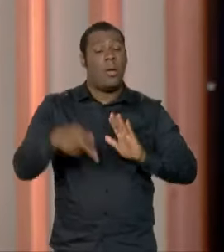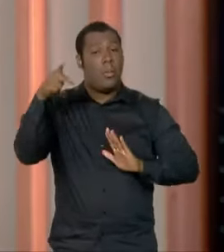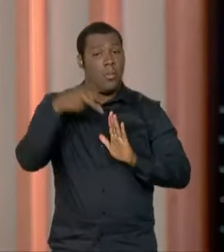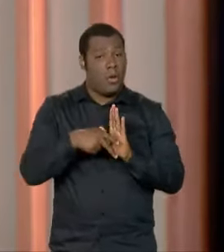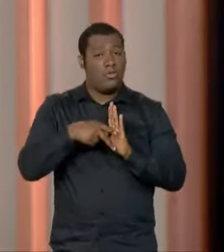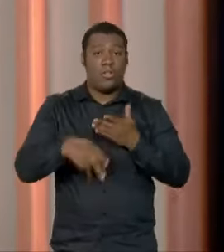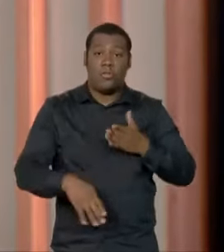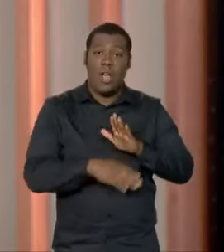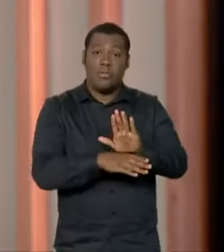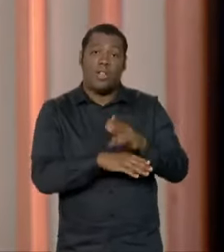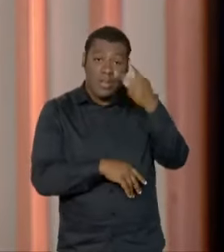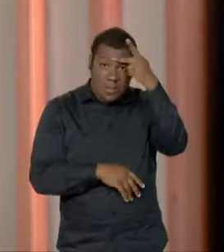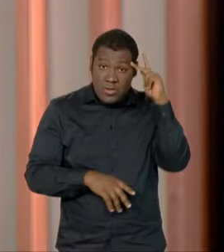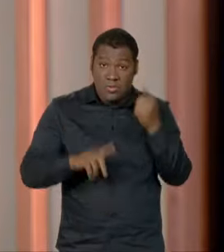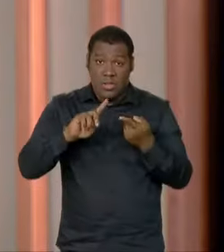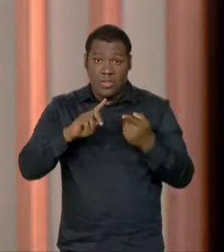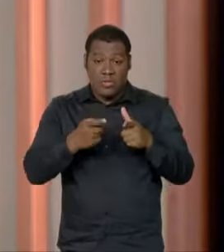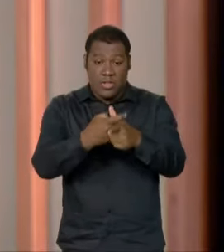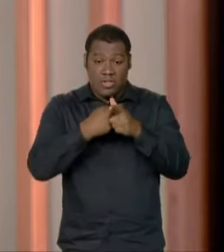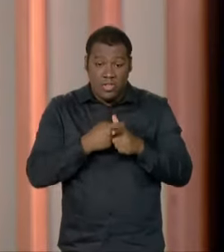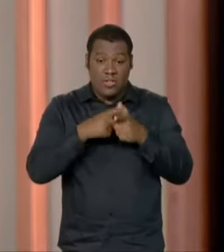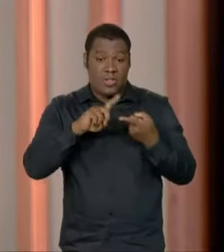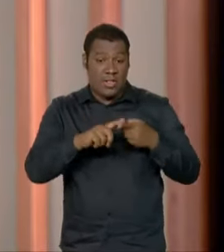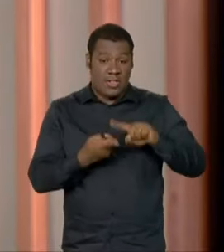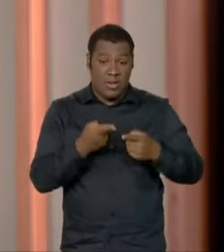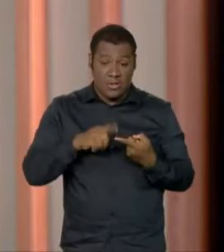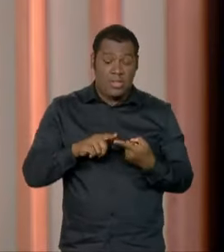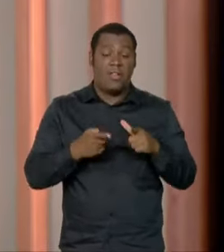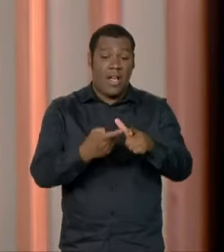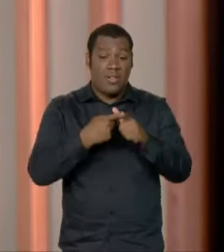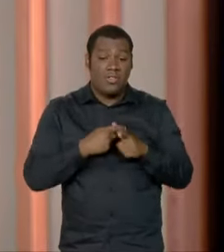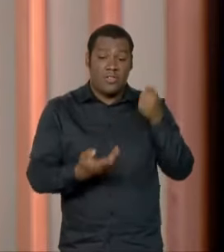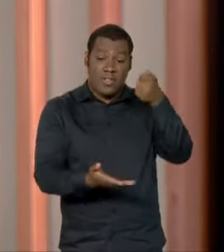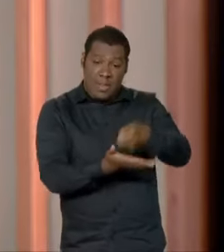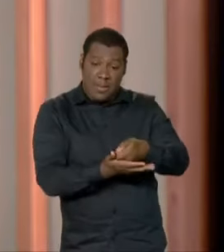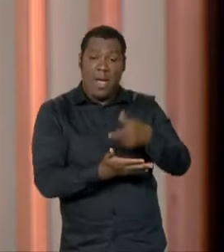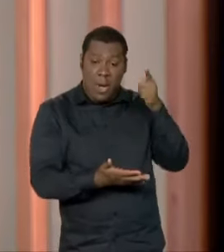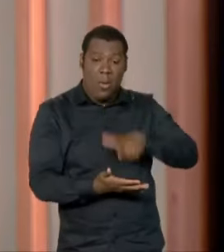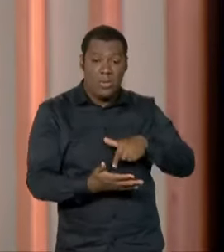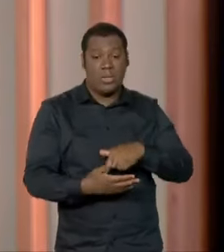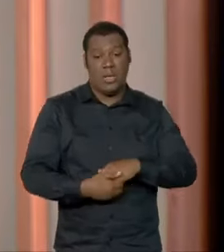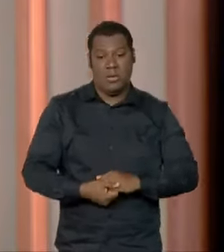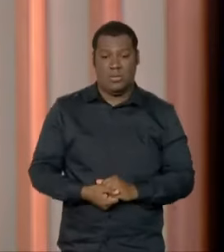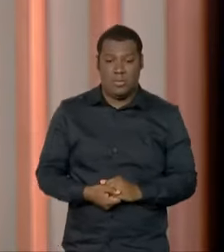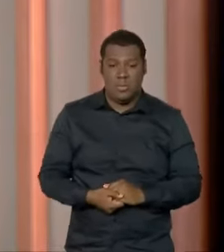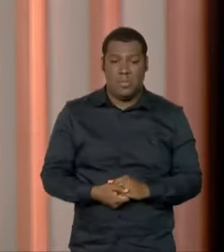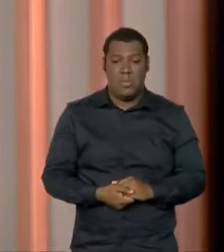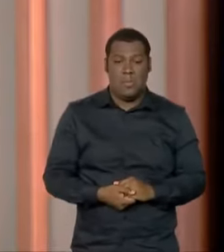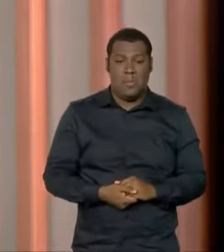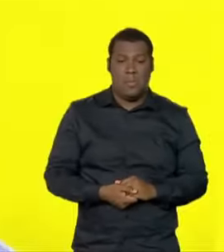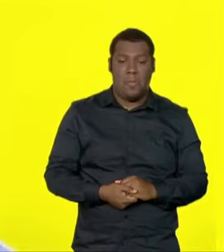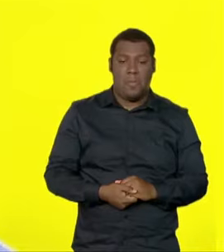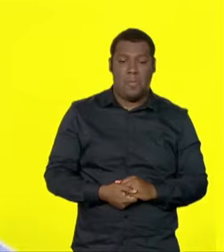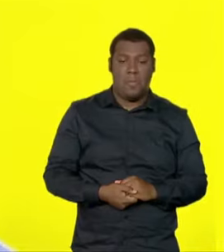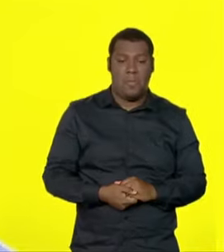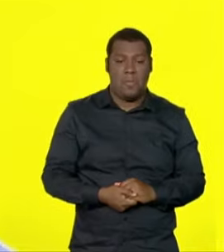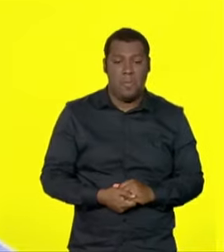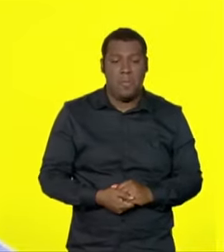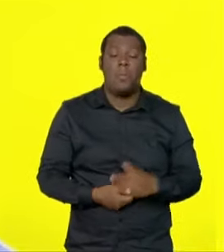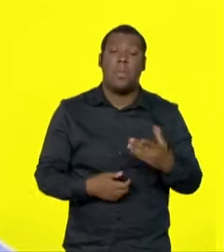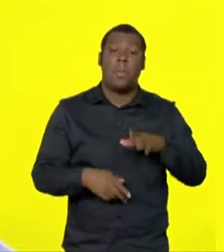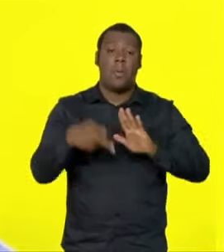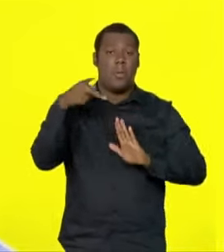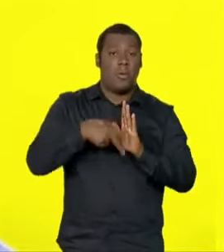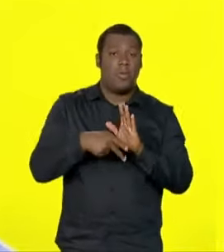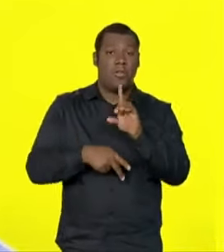programa vai renegociar dívidas para micro e pequenos negócios que estão com dificuldades para quitar dívidas. Nesse